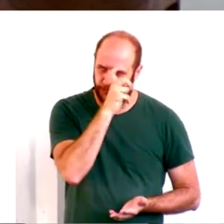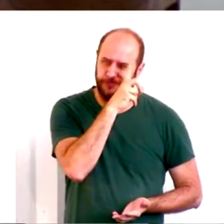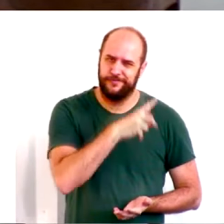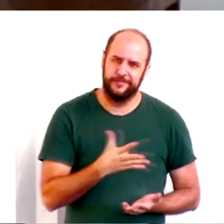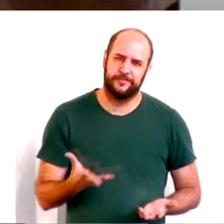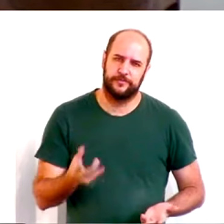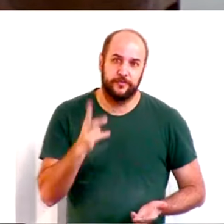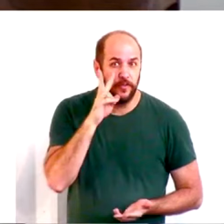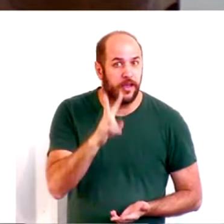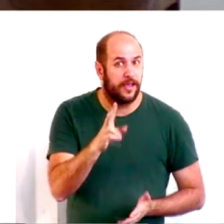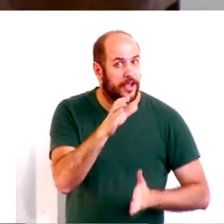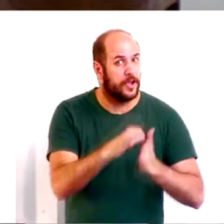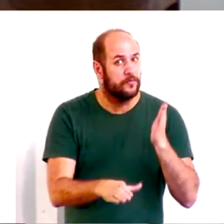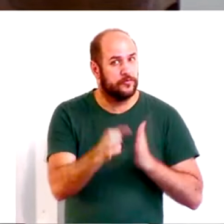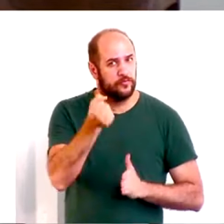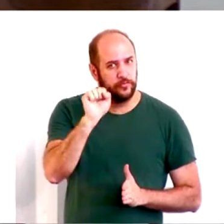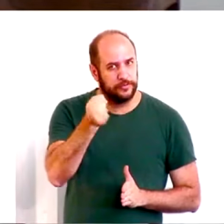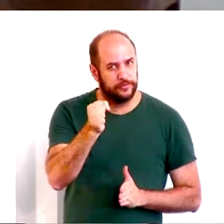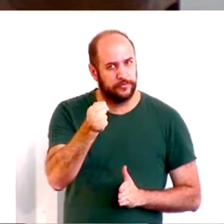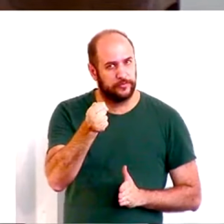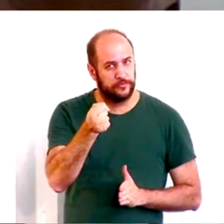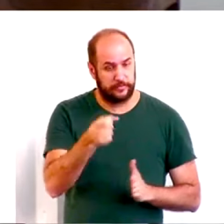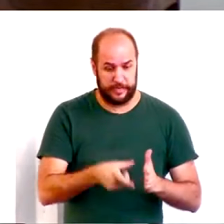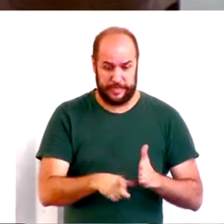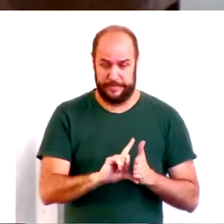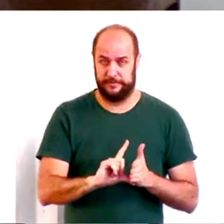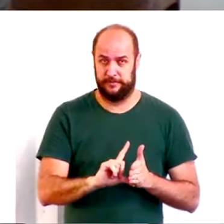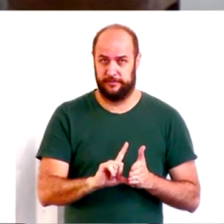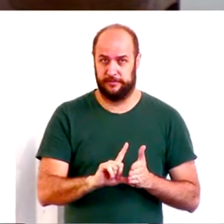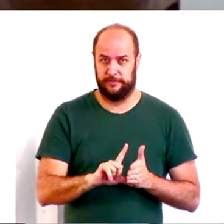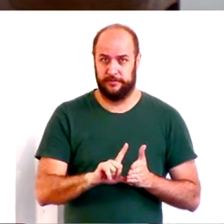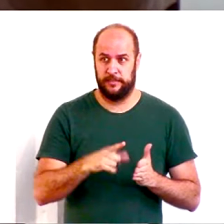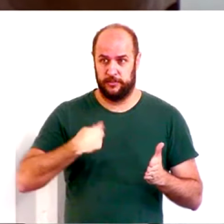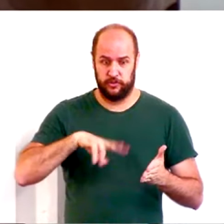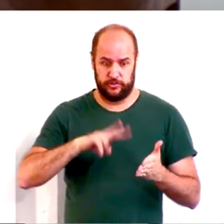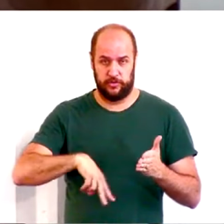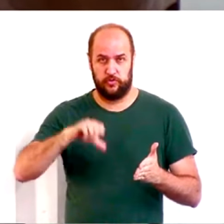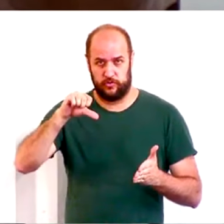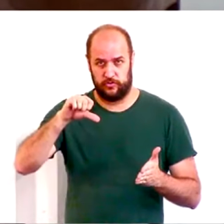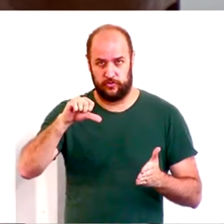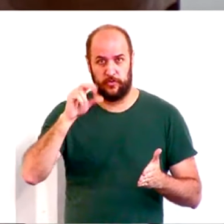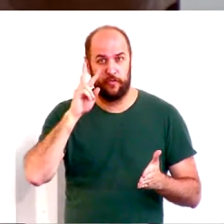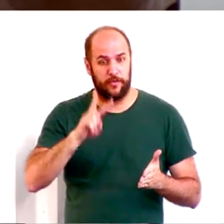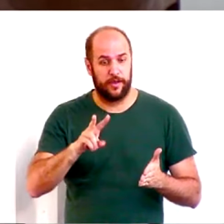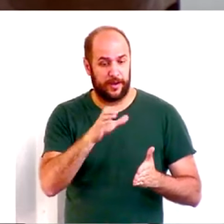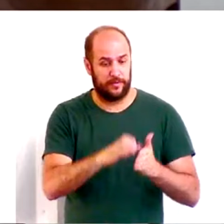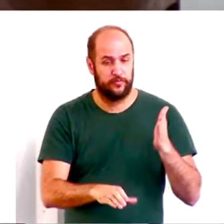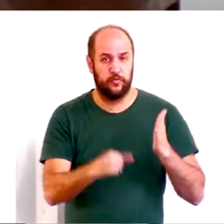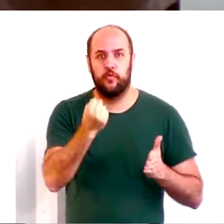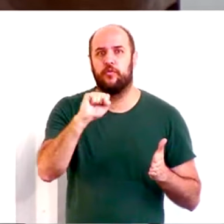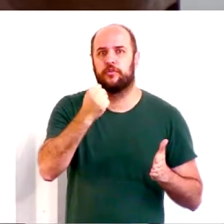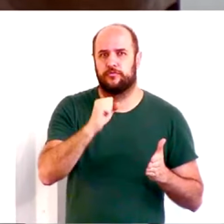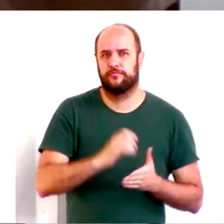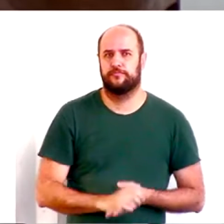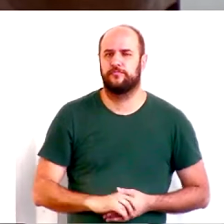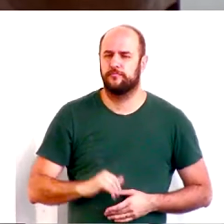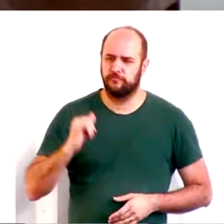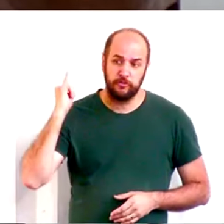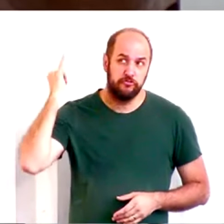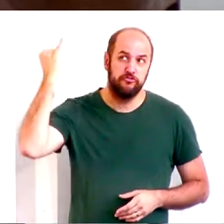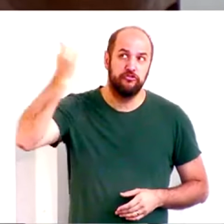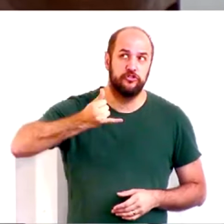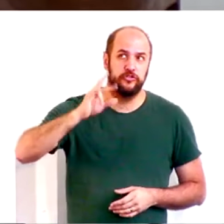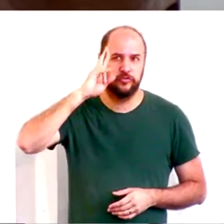um capítulo antes do Capítulo 9 o Capítulo 8 você vai ver veja só disse-me também o senhor